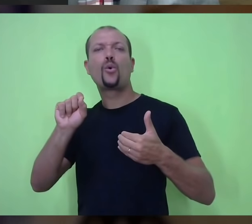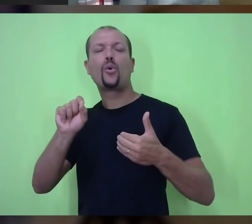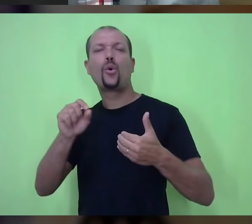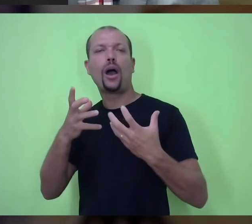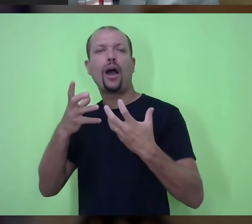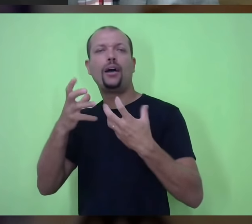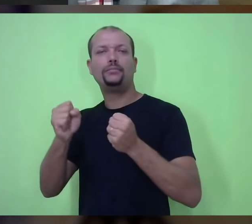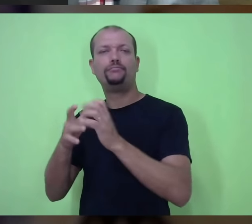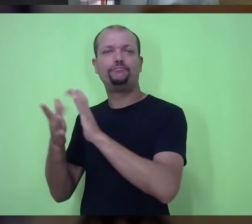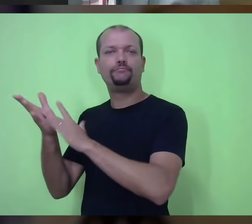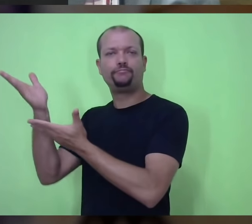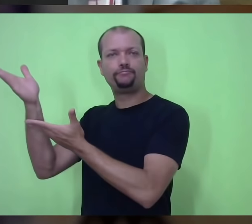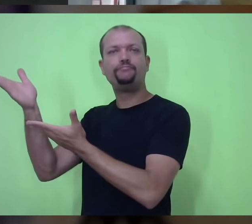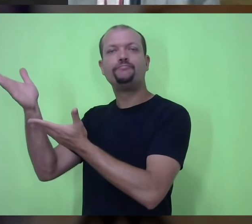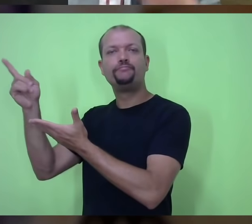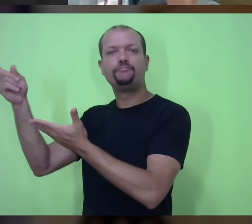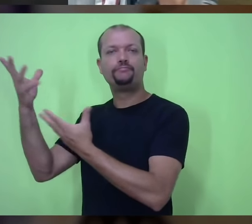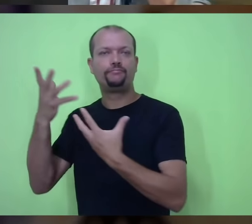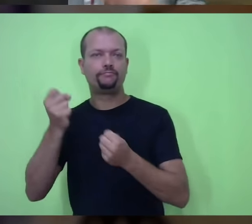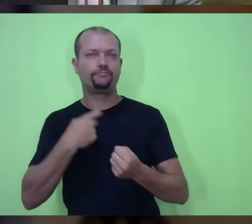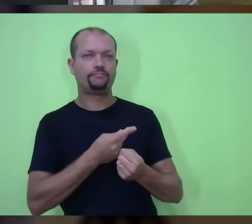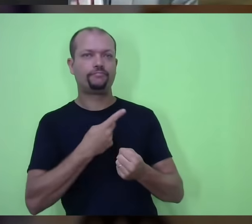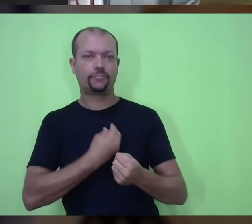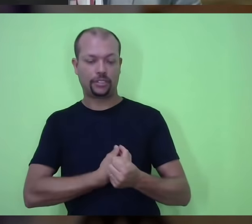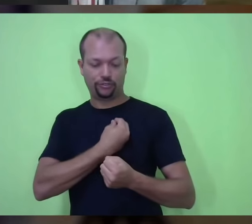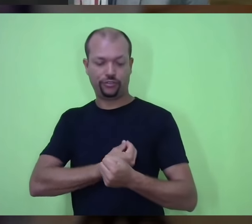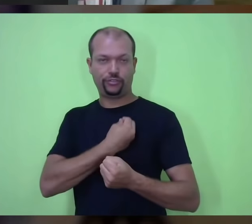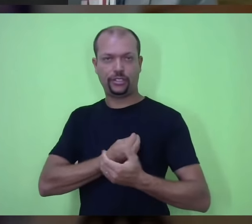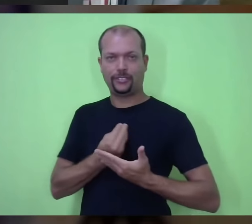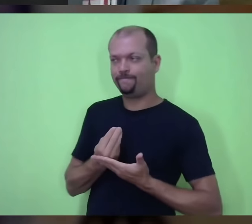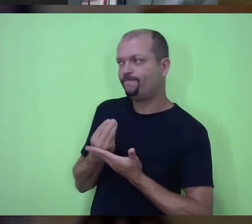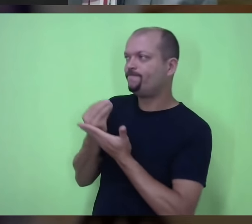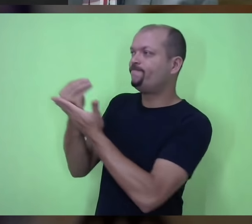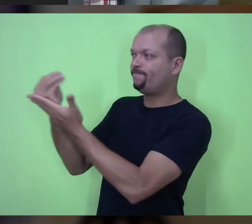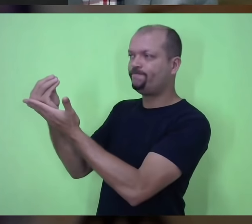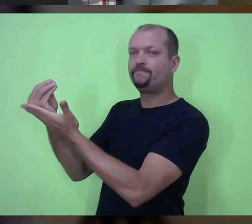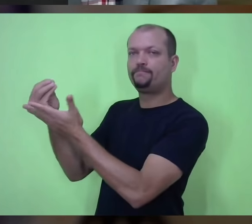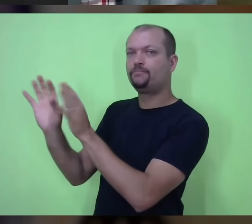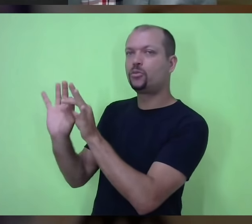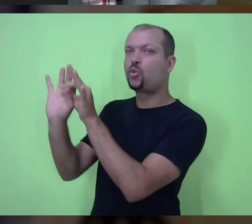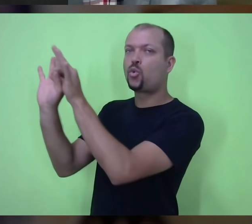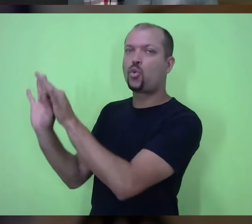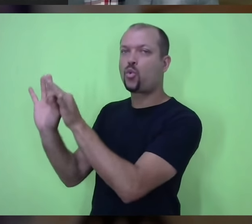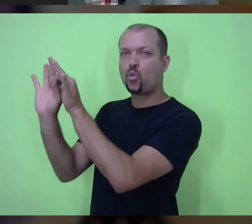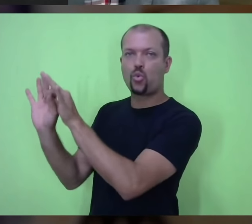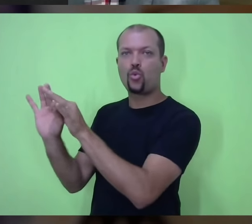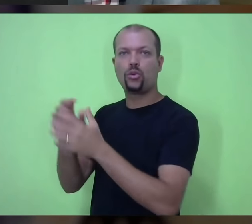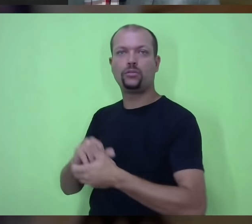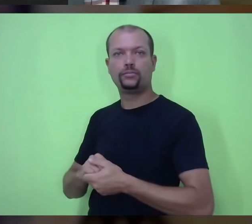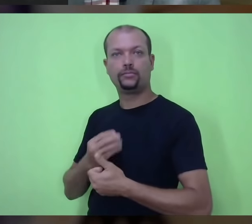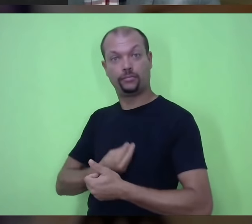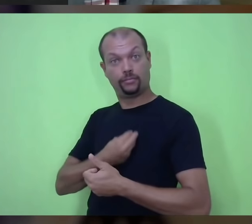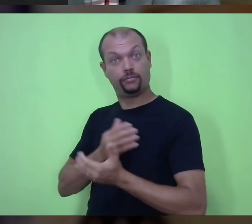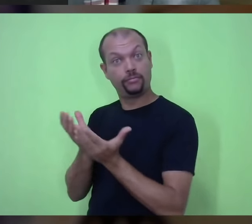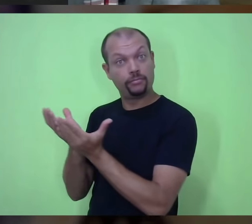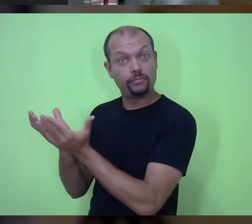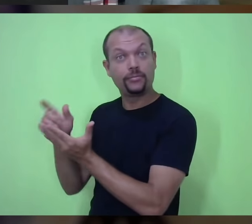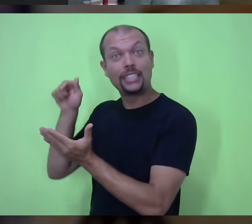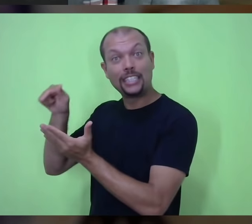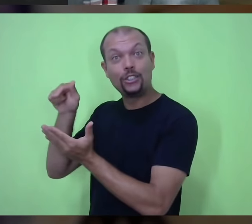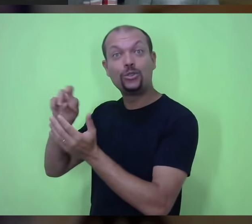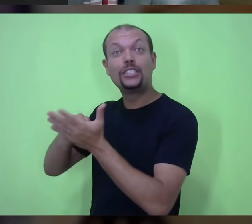essa aceitação de Cristo e a entrega diária a ele me leva a ter uma vida com ele. Essa vida cristã, isso